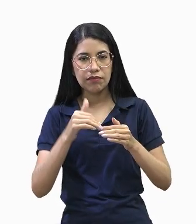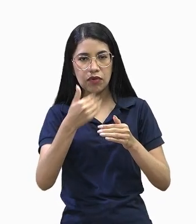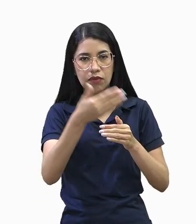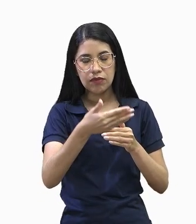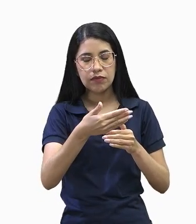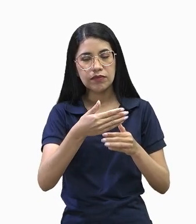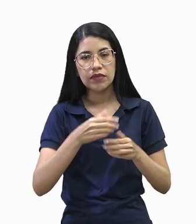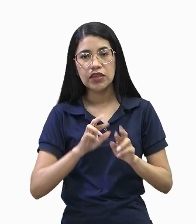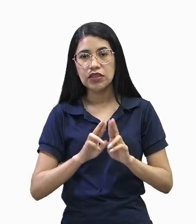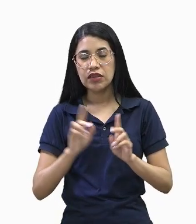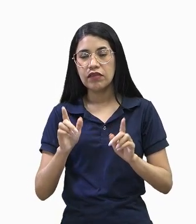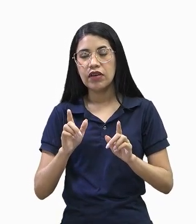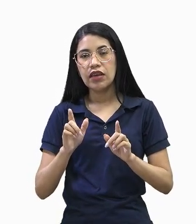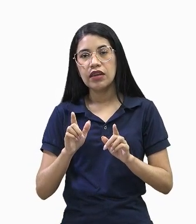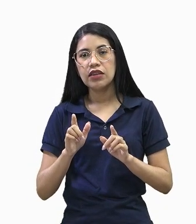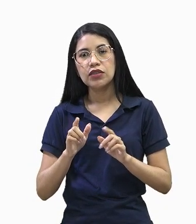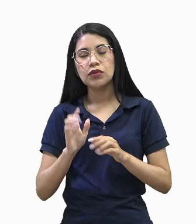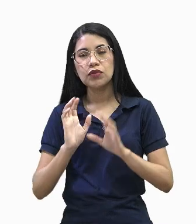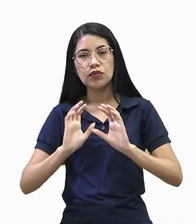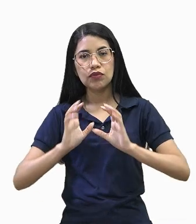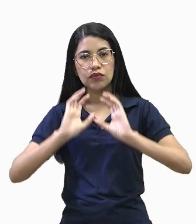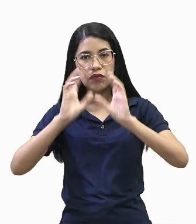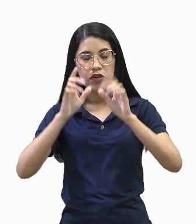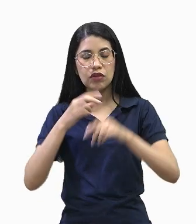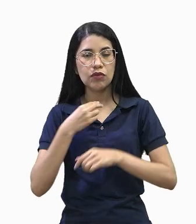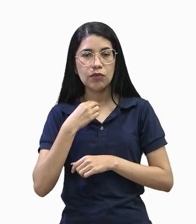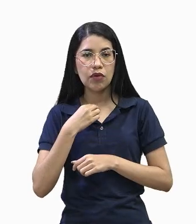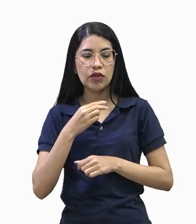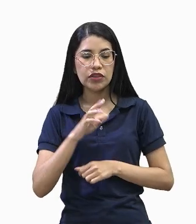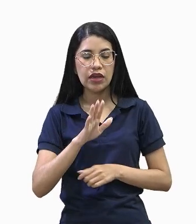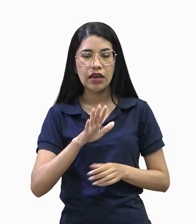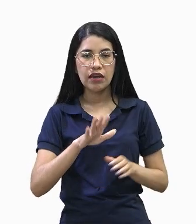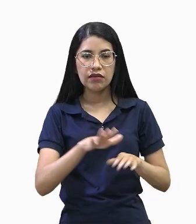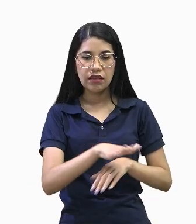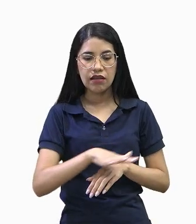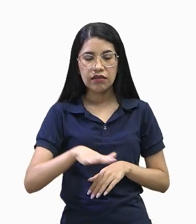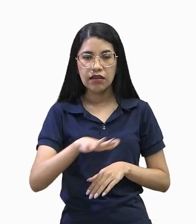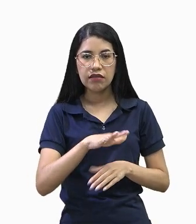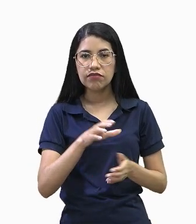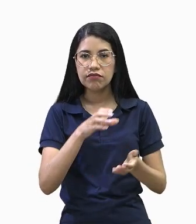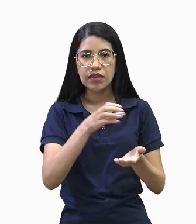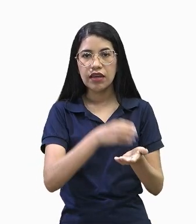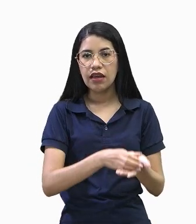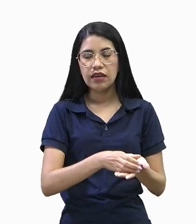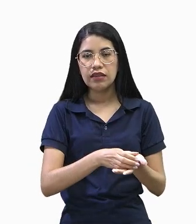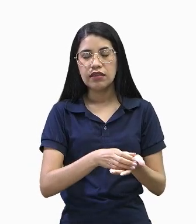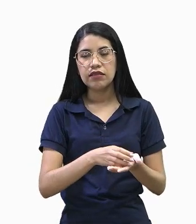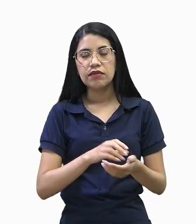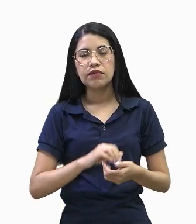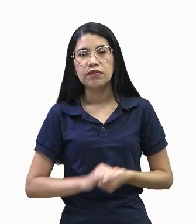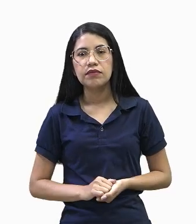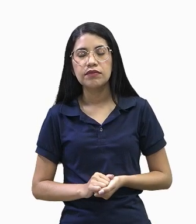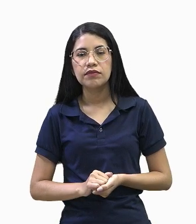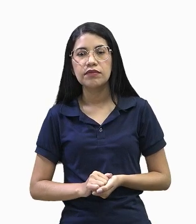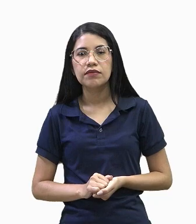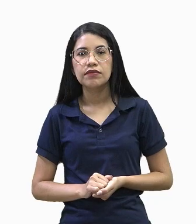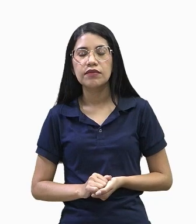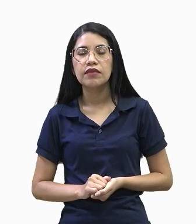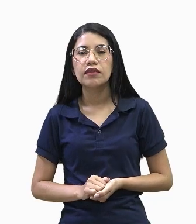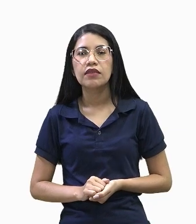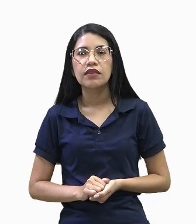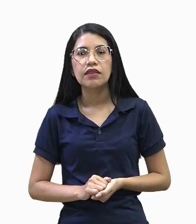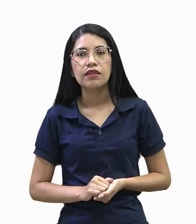Diferente do vôlei, a peteca não pode quicar no chão. Taticamente, no jogo de simples, ou seja, no